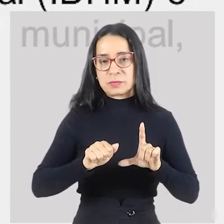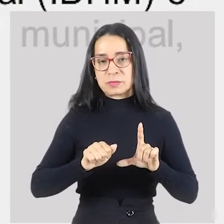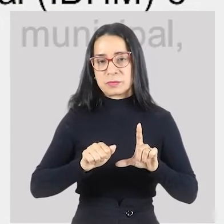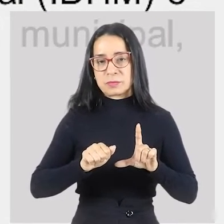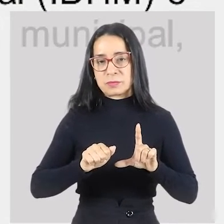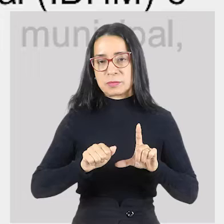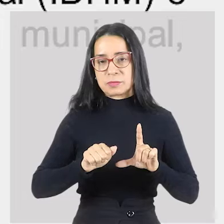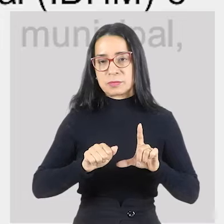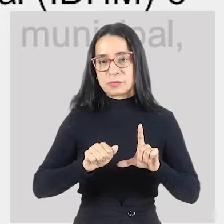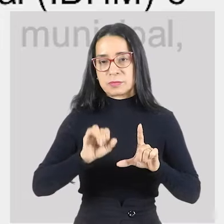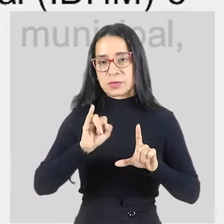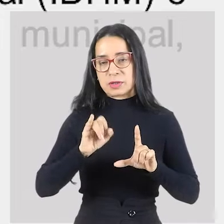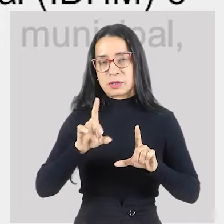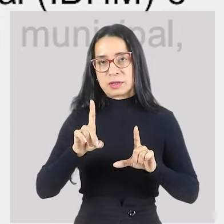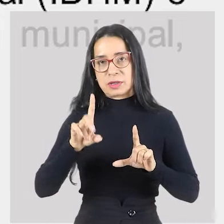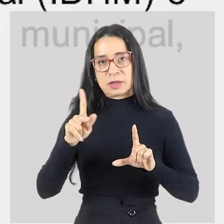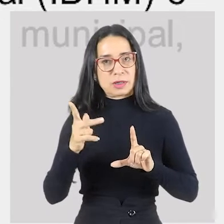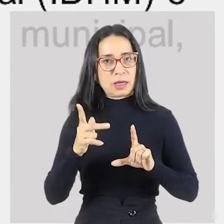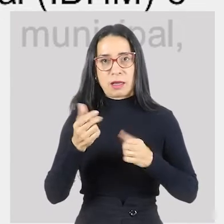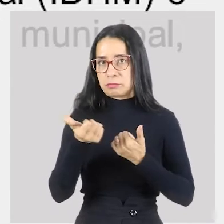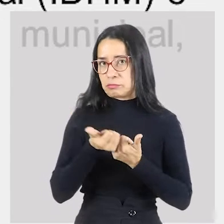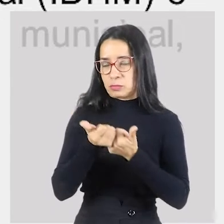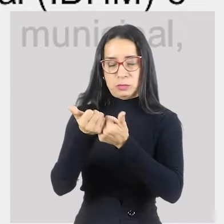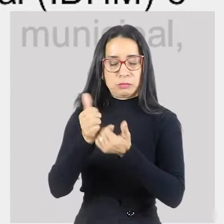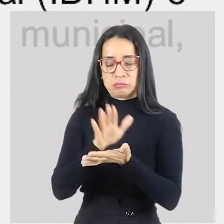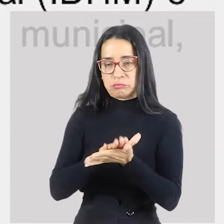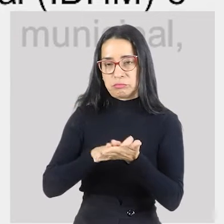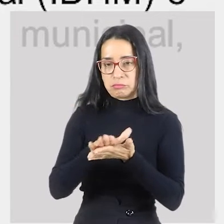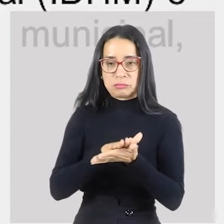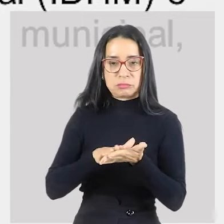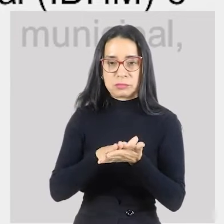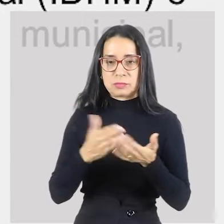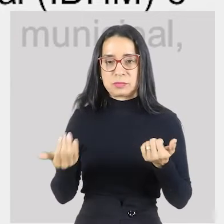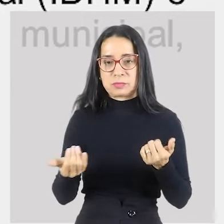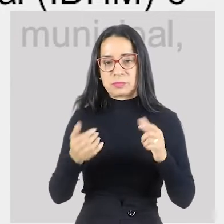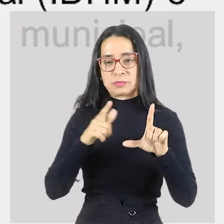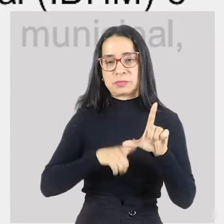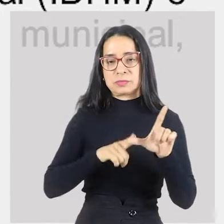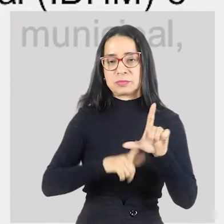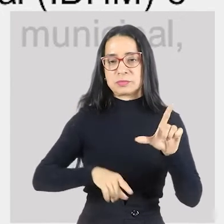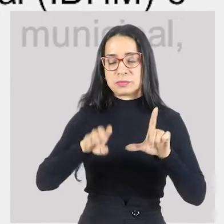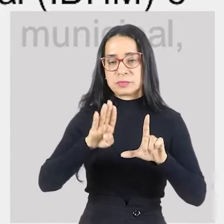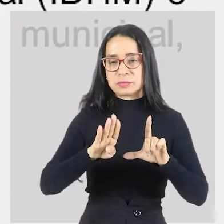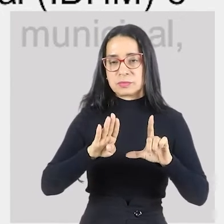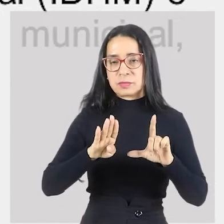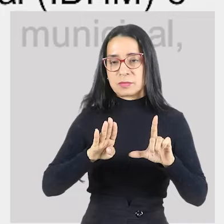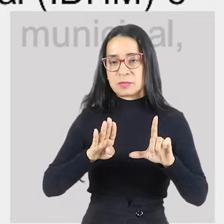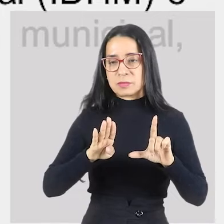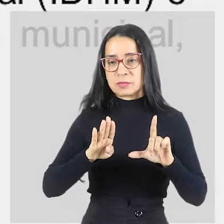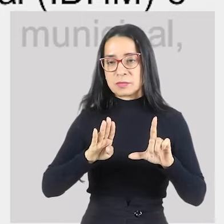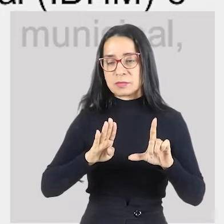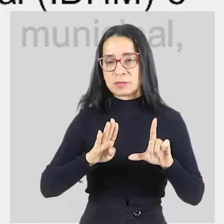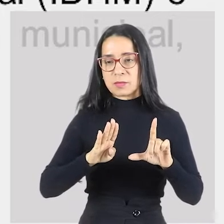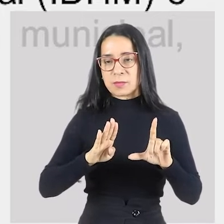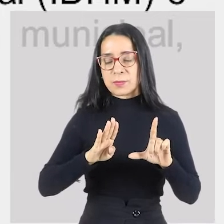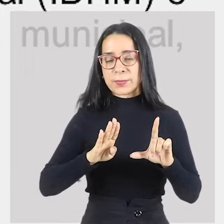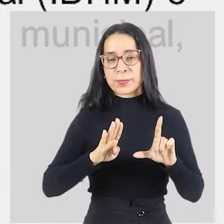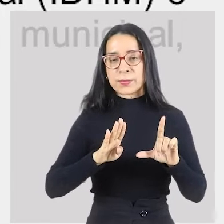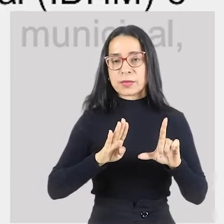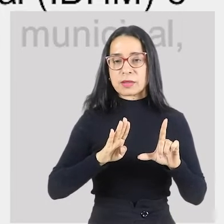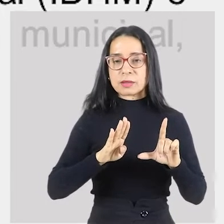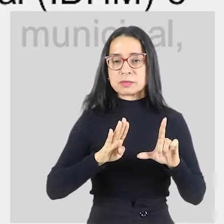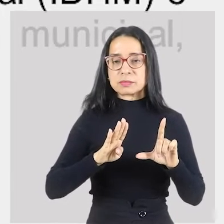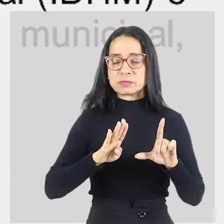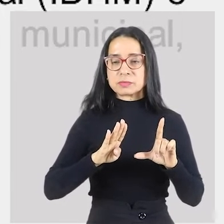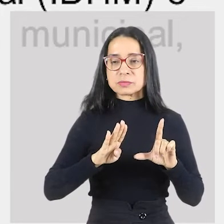falso. O IDH não substitui ninguém, então já é falso. O Índice de Desenvolvimento Humano é uma adaptação metodológica